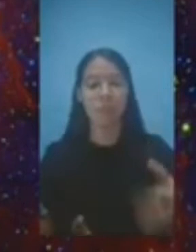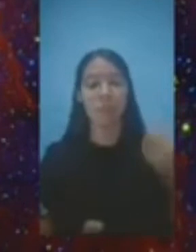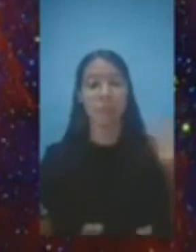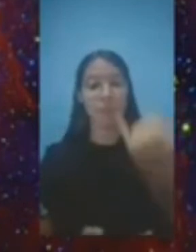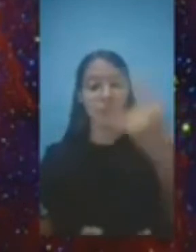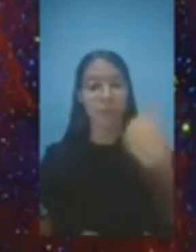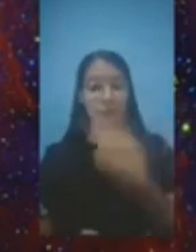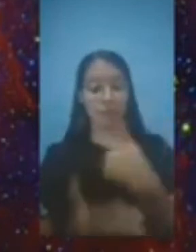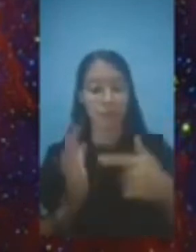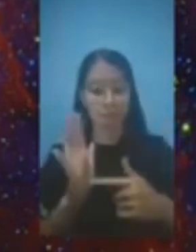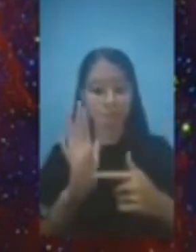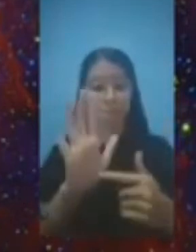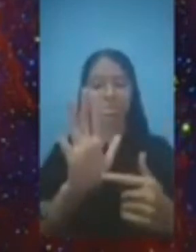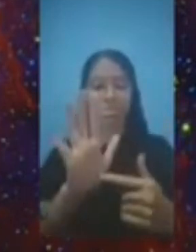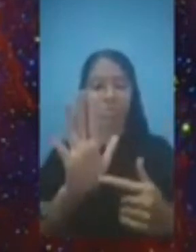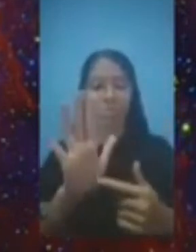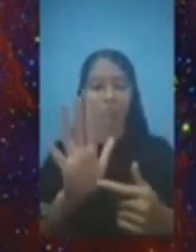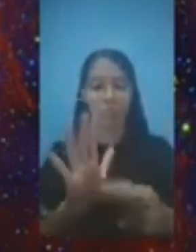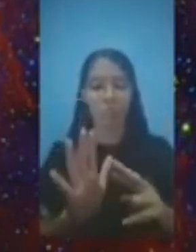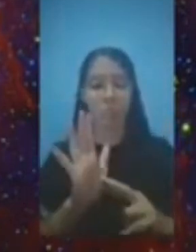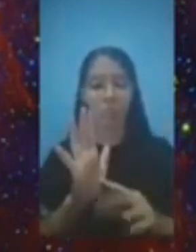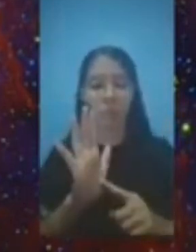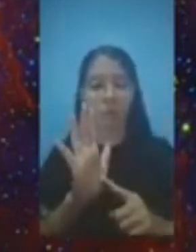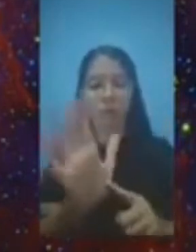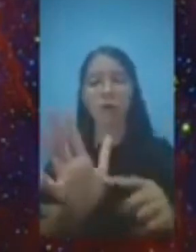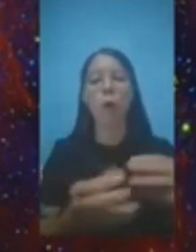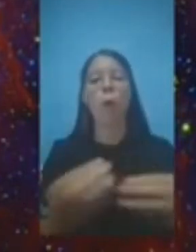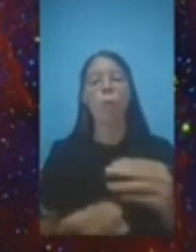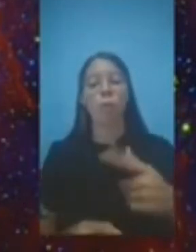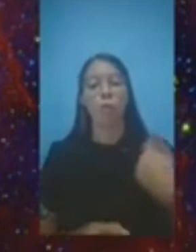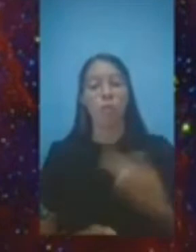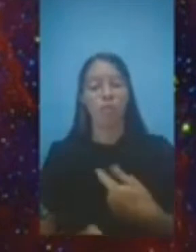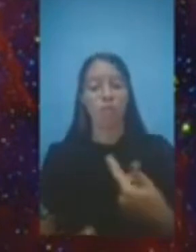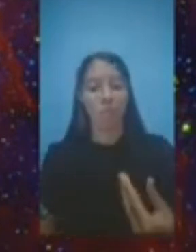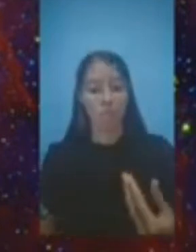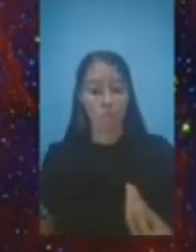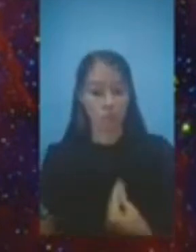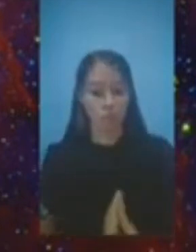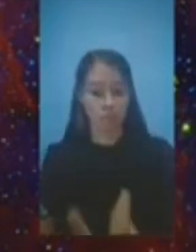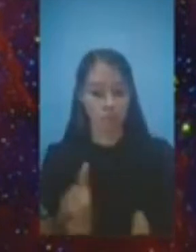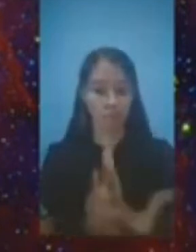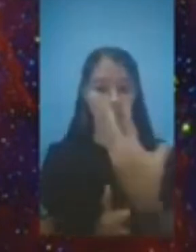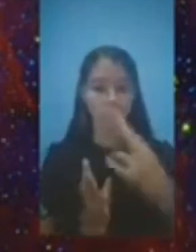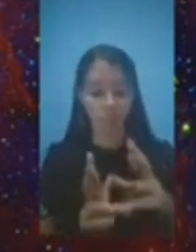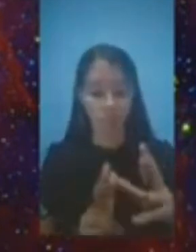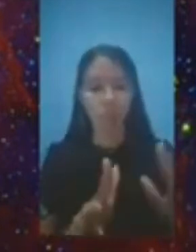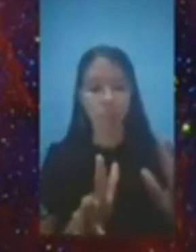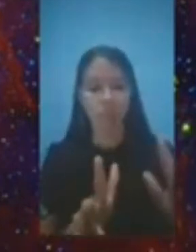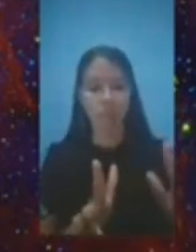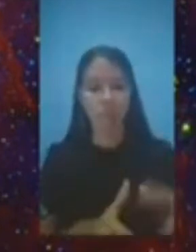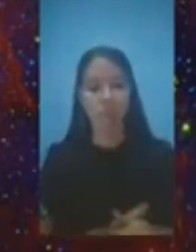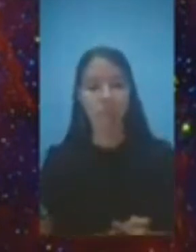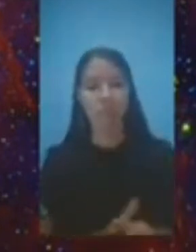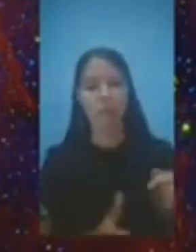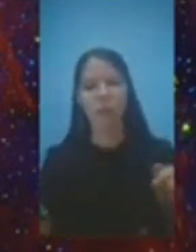diferença. Mostrar que não somos o que pensam. O que importa é de nos unir e fazer a diferença. A parceria com o idoso e com o adolescente, quando caminham